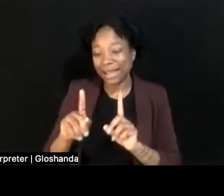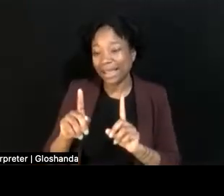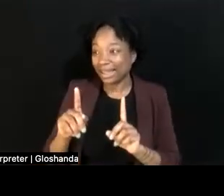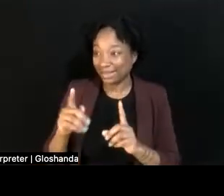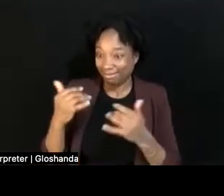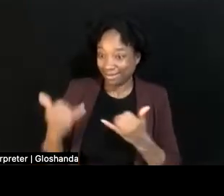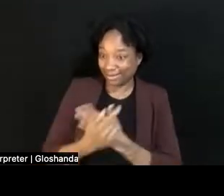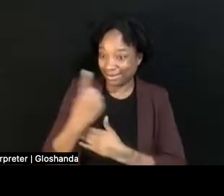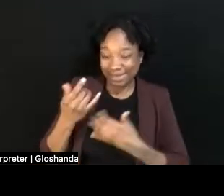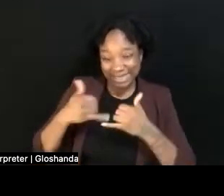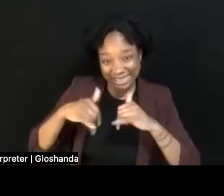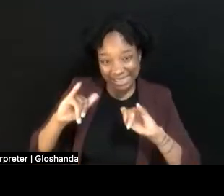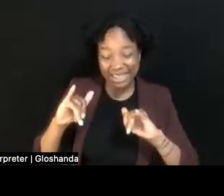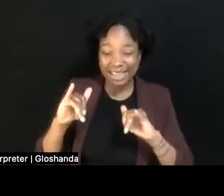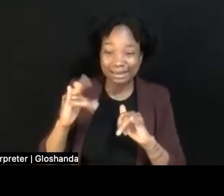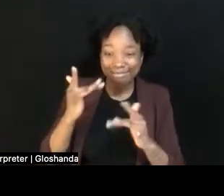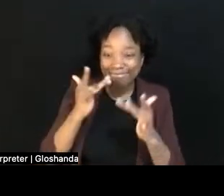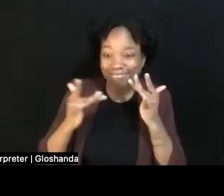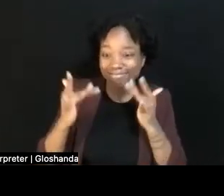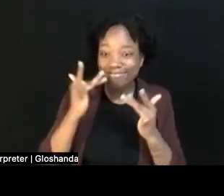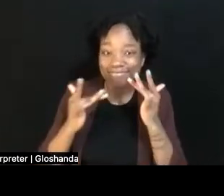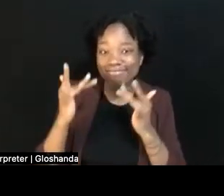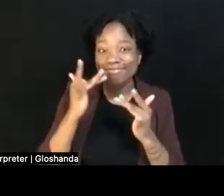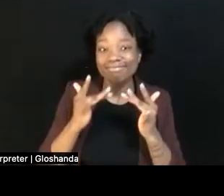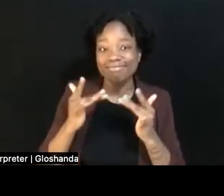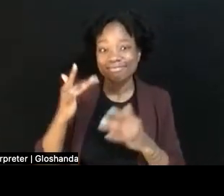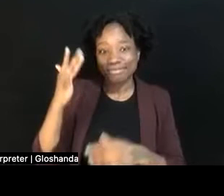pouquitos, porque é um